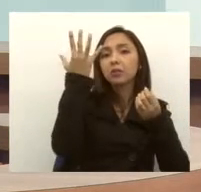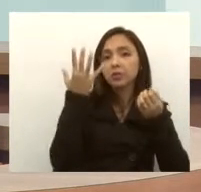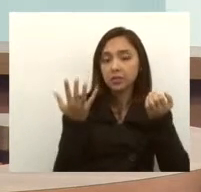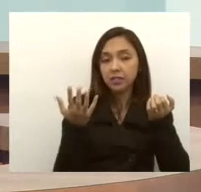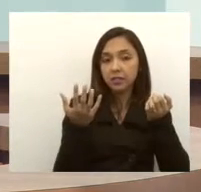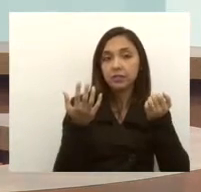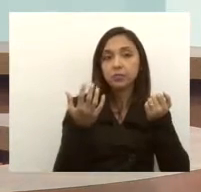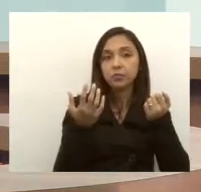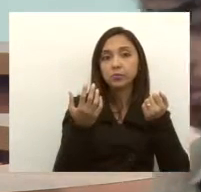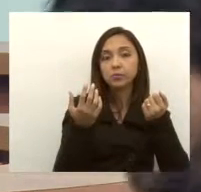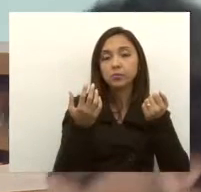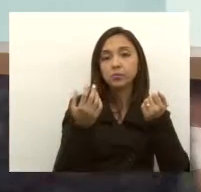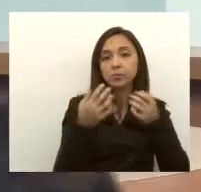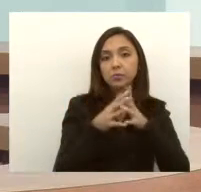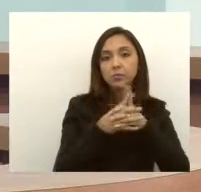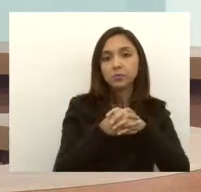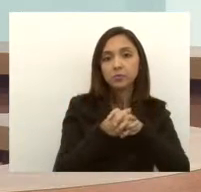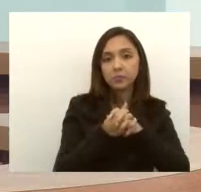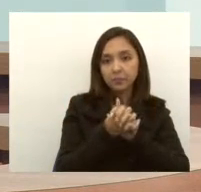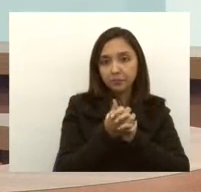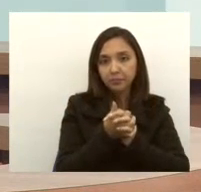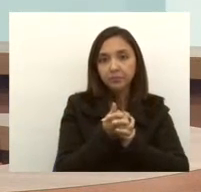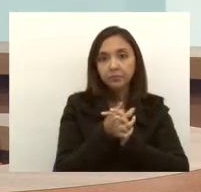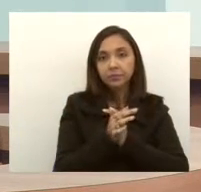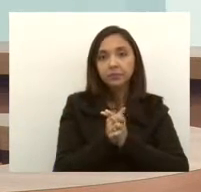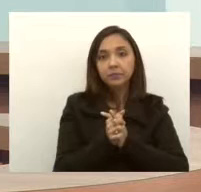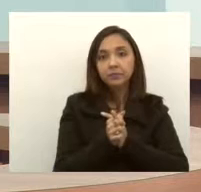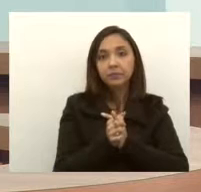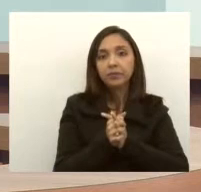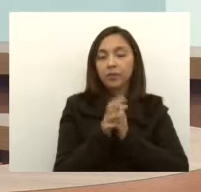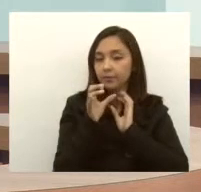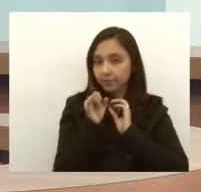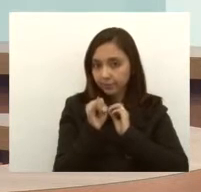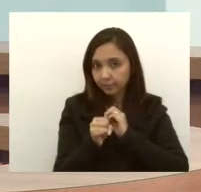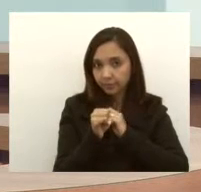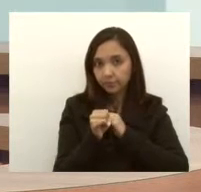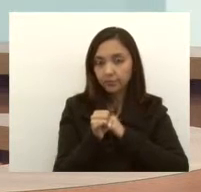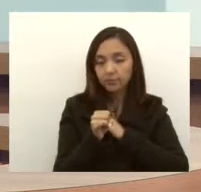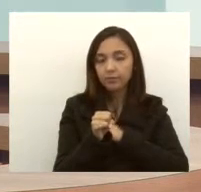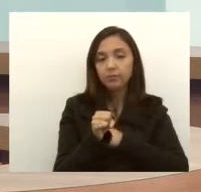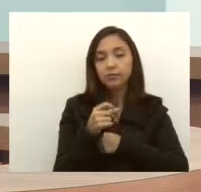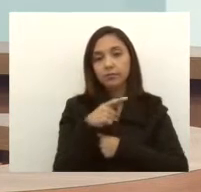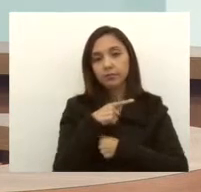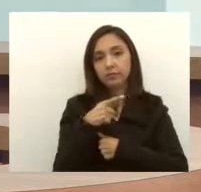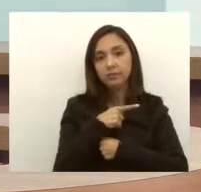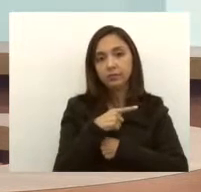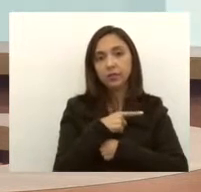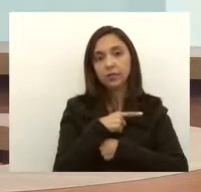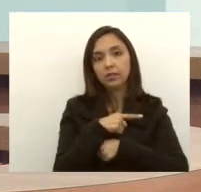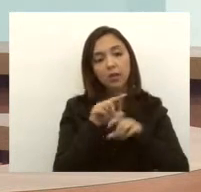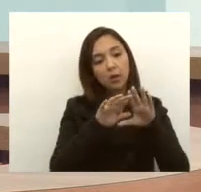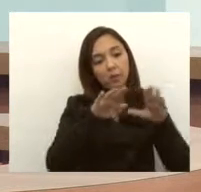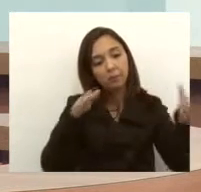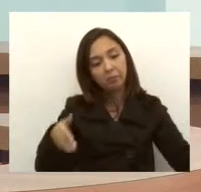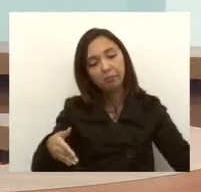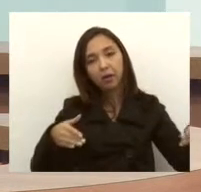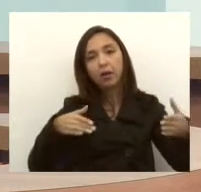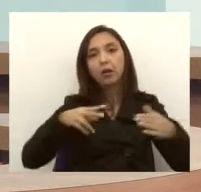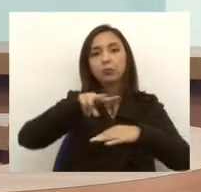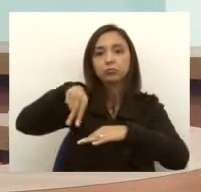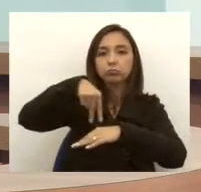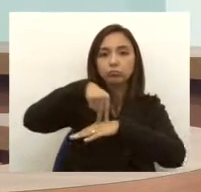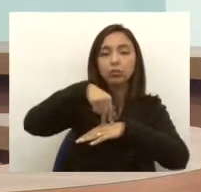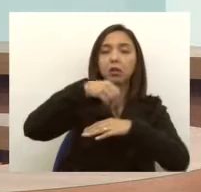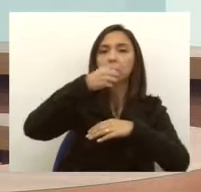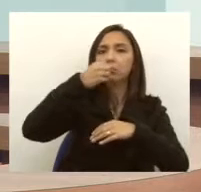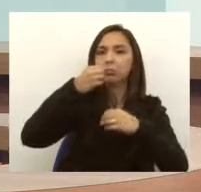Gilvan? Eles são destratados, vereador Gilvan. Se tiver lá, né, o palco montadinho, né, e